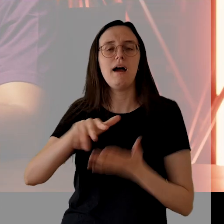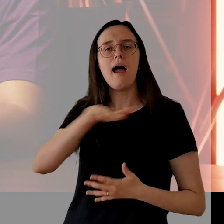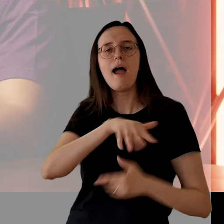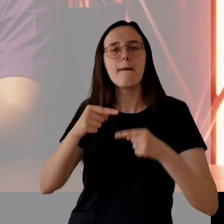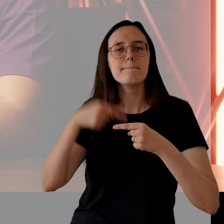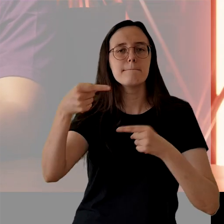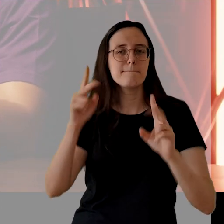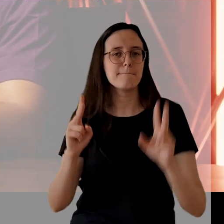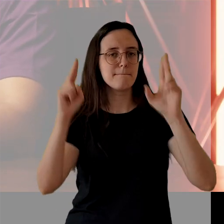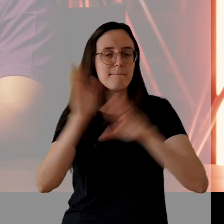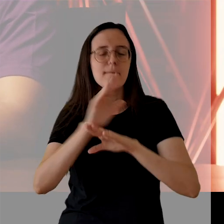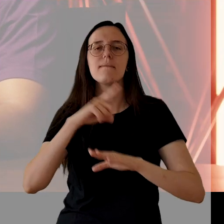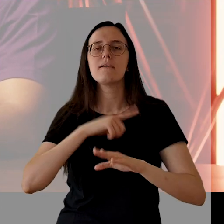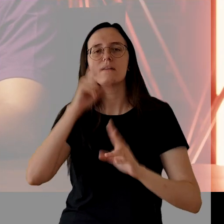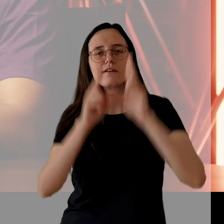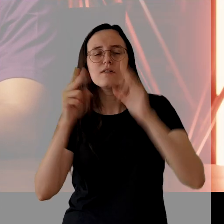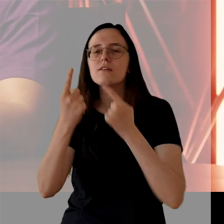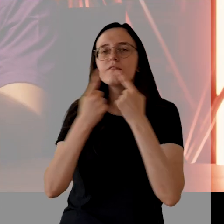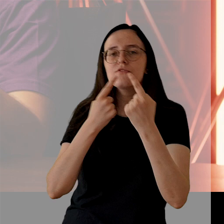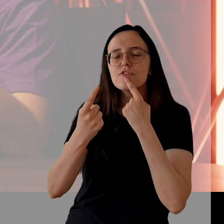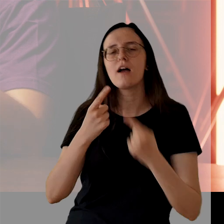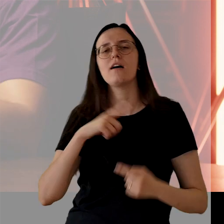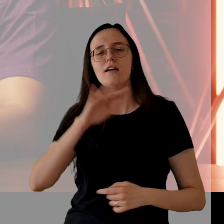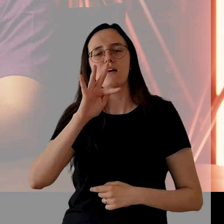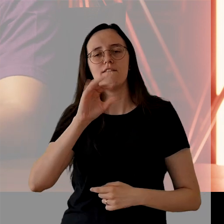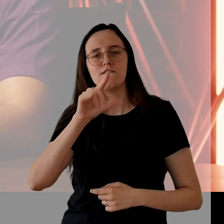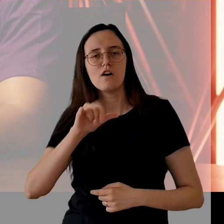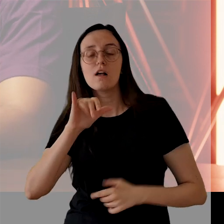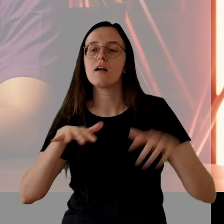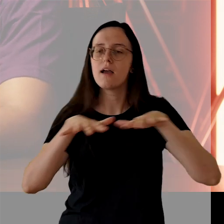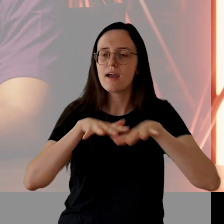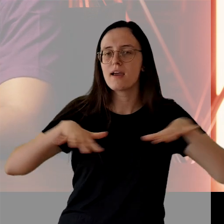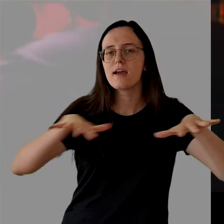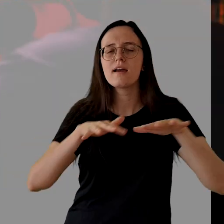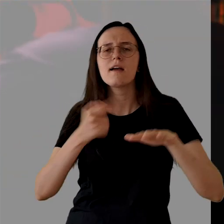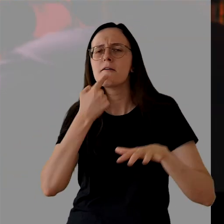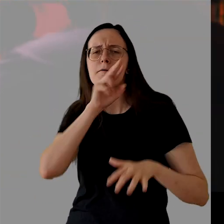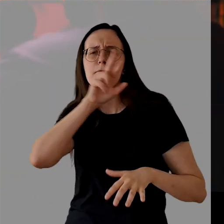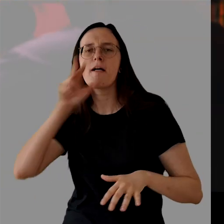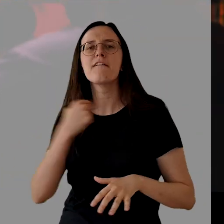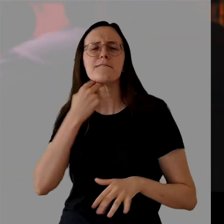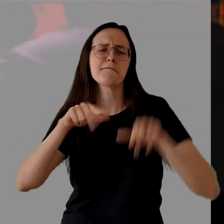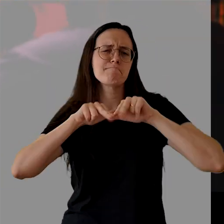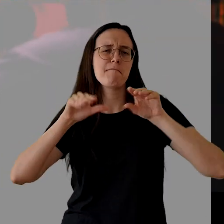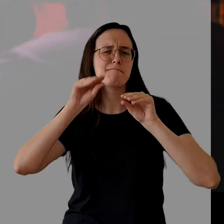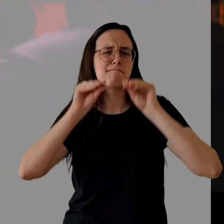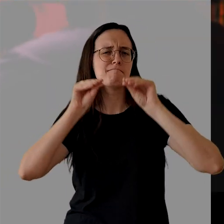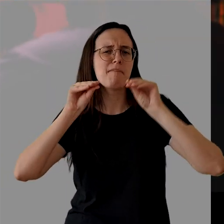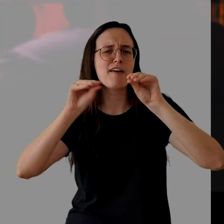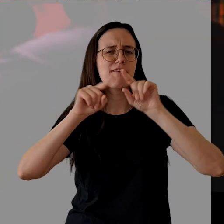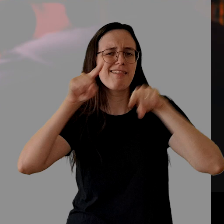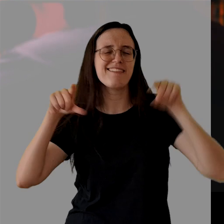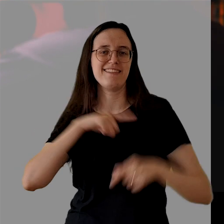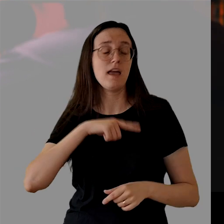Aí você tem edição de diálogo, tem Foley, edição de ambientes, de efeitos, né? Eu vejo, talvez, por você ter vindo da